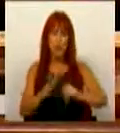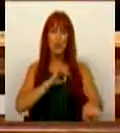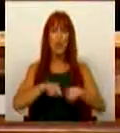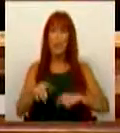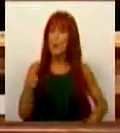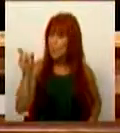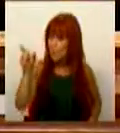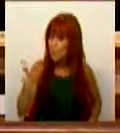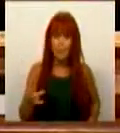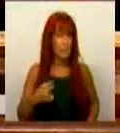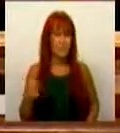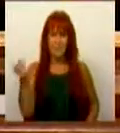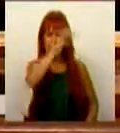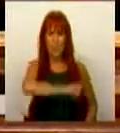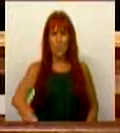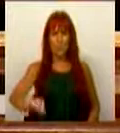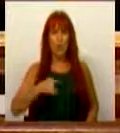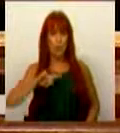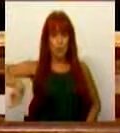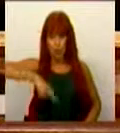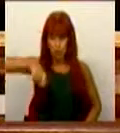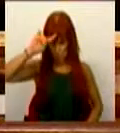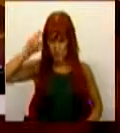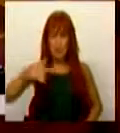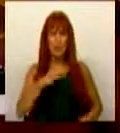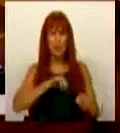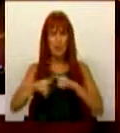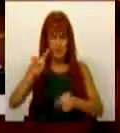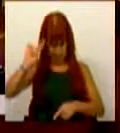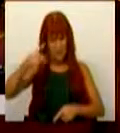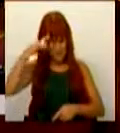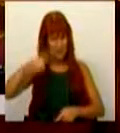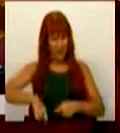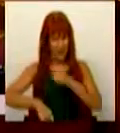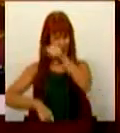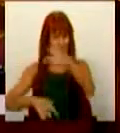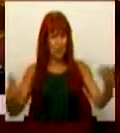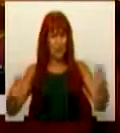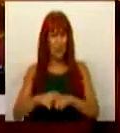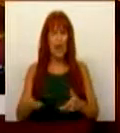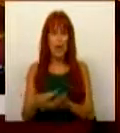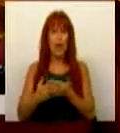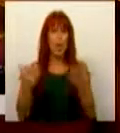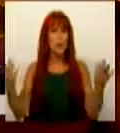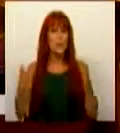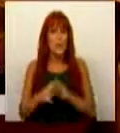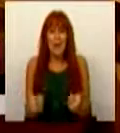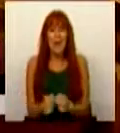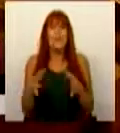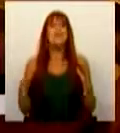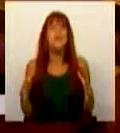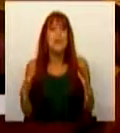Paulo Rios, não é assim. Todos sabemos, e o Sr. Deputado Paulo Rios também sabe, que a economia